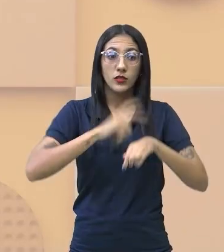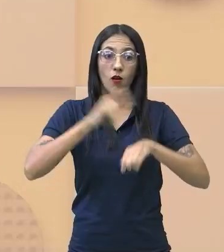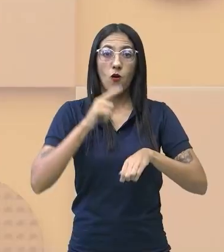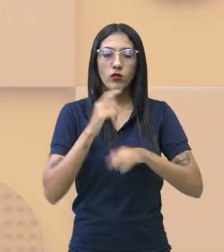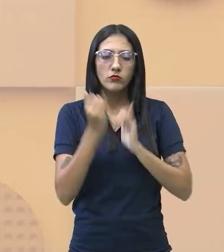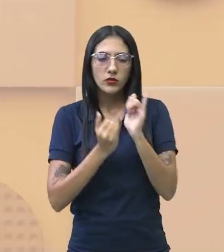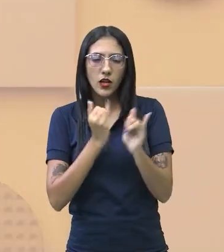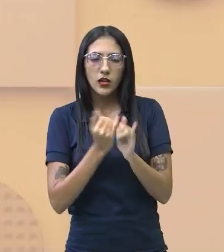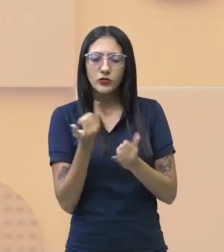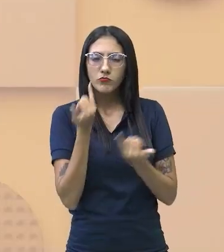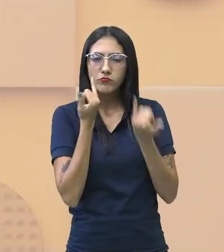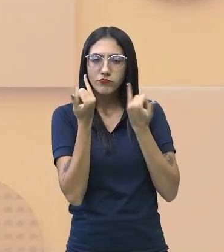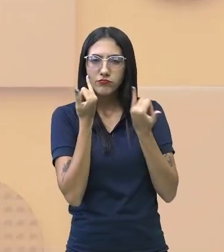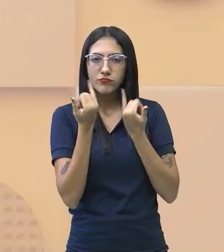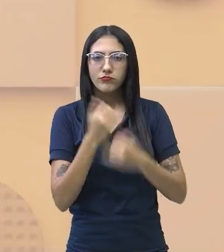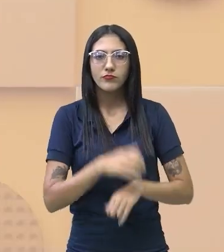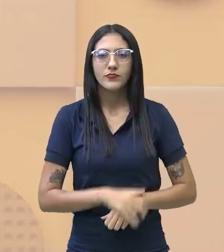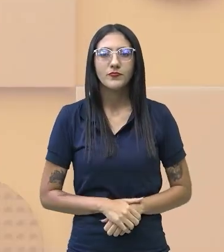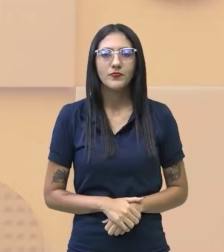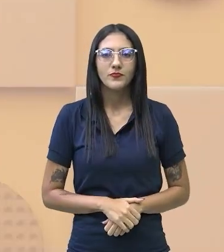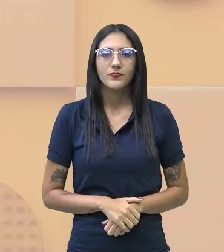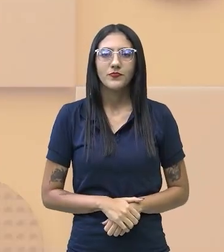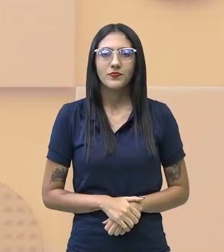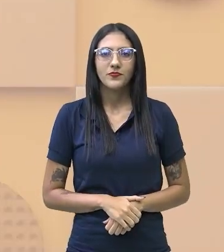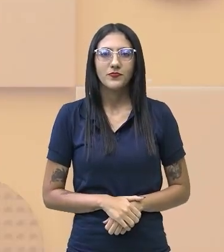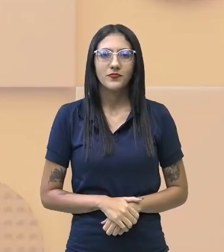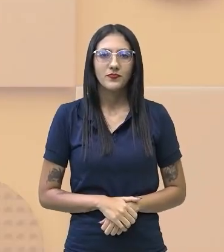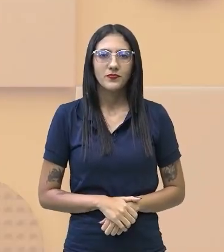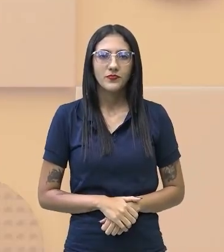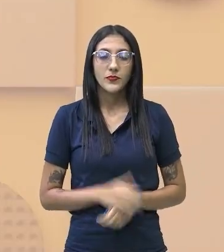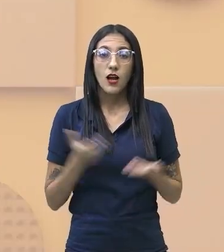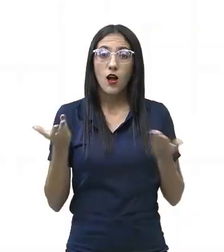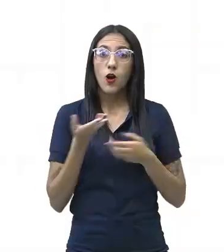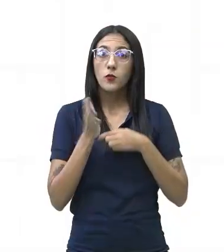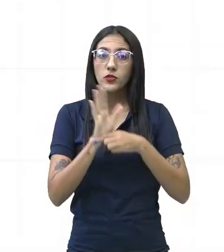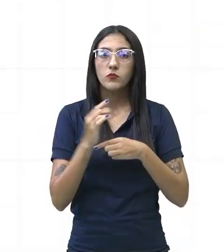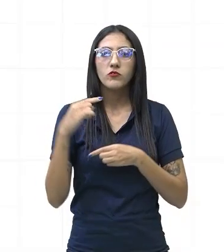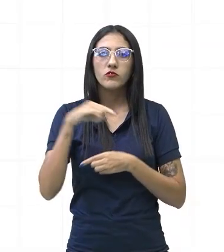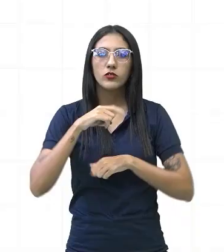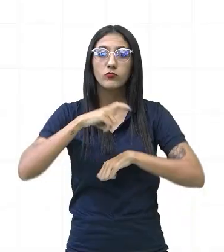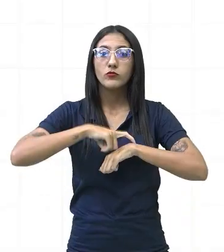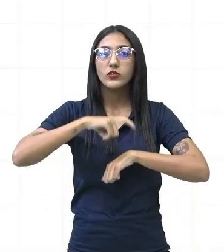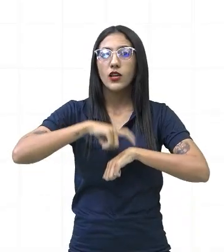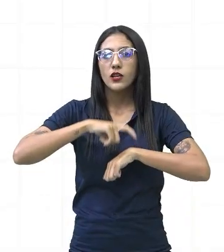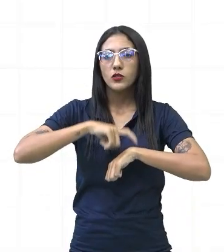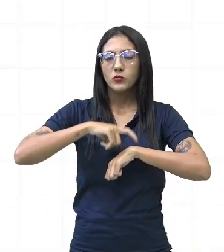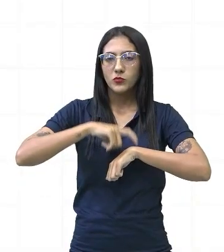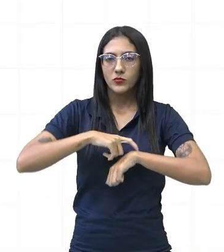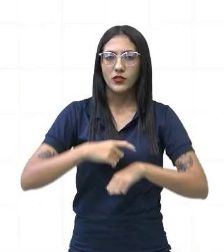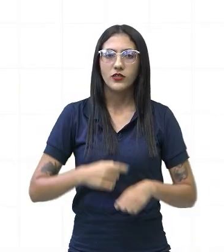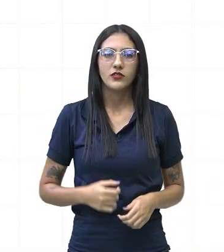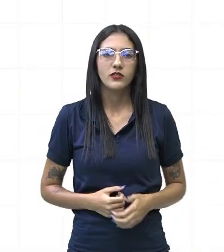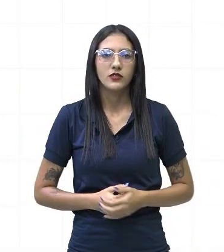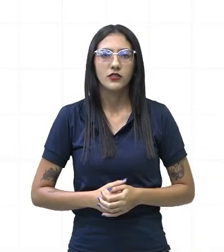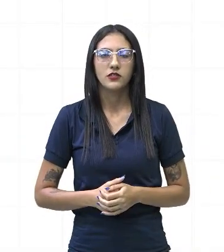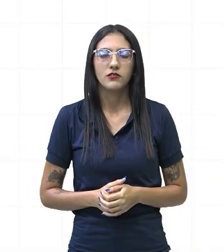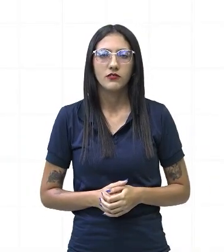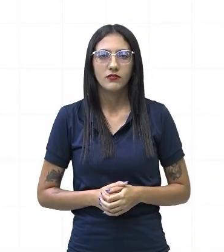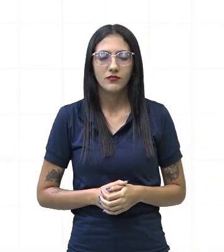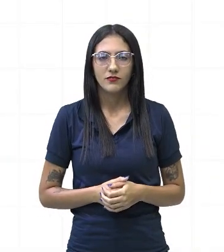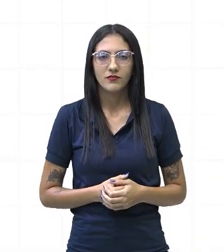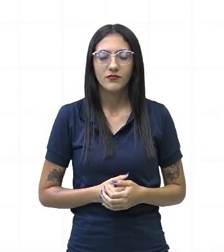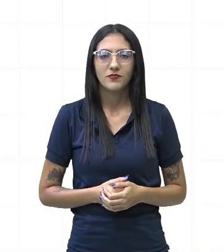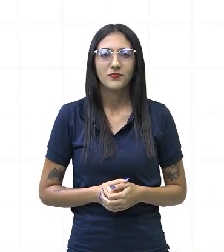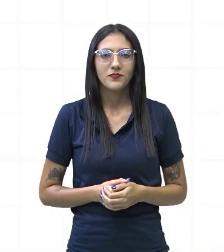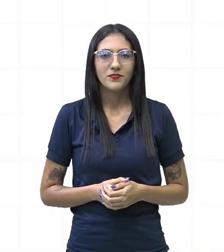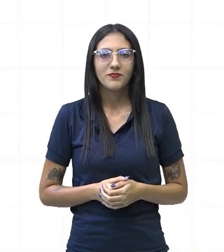algumas músicas, né? Uma música, então, que fala sobre essa parte do tempo. Vamos lá, olha só. Algumas músicas, elas tratam do tema